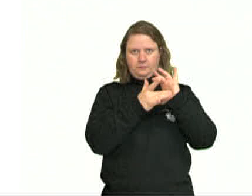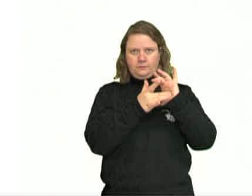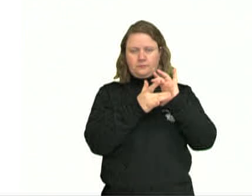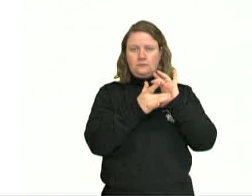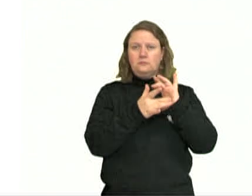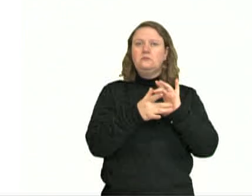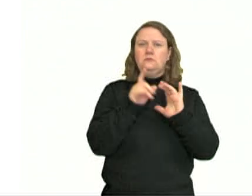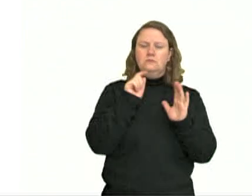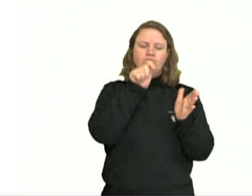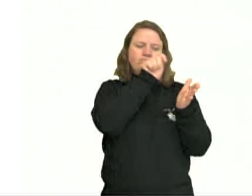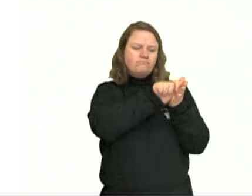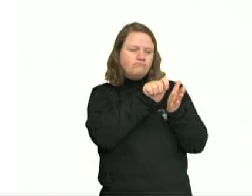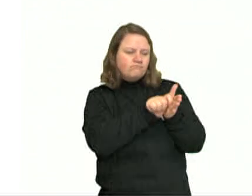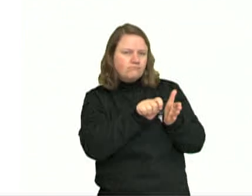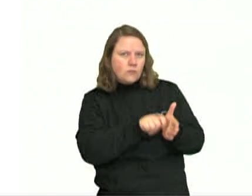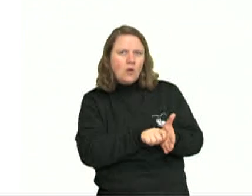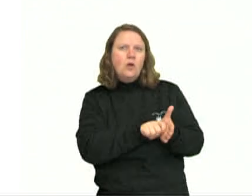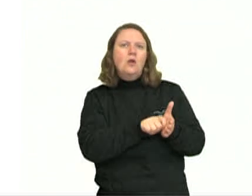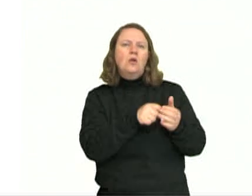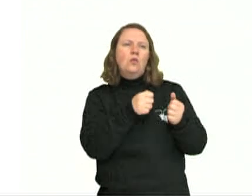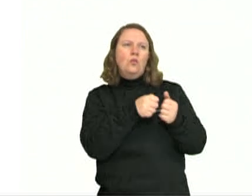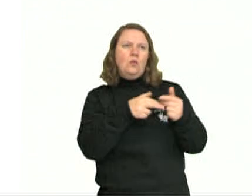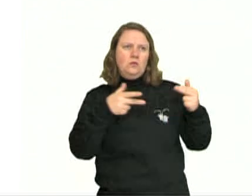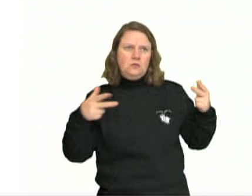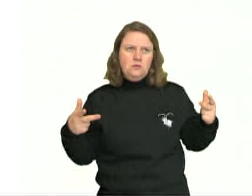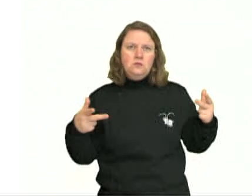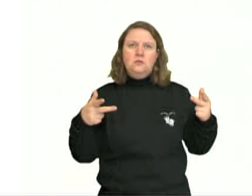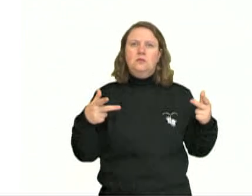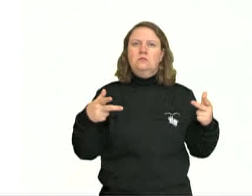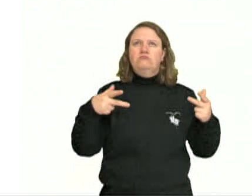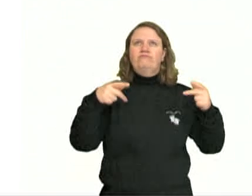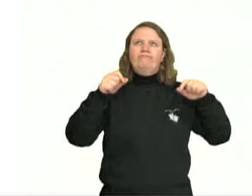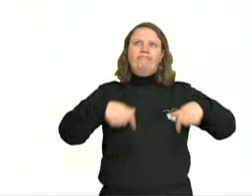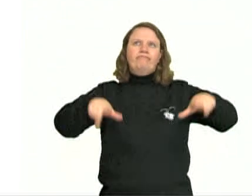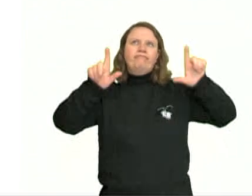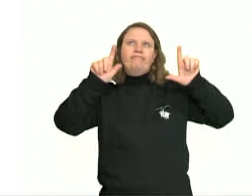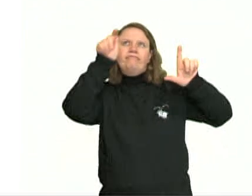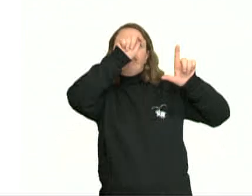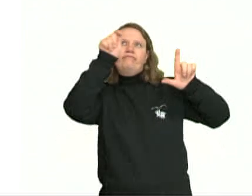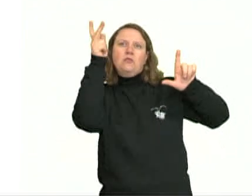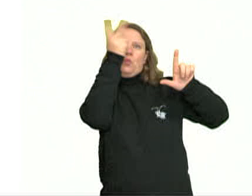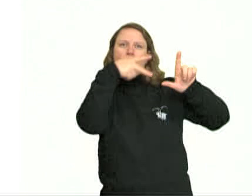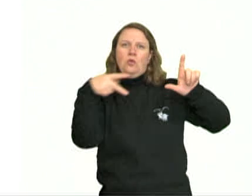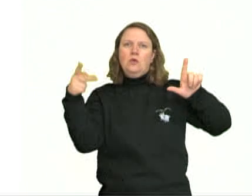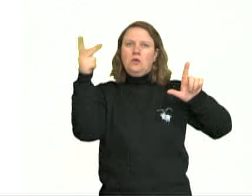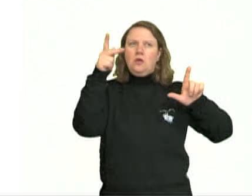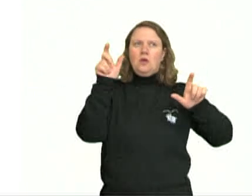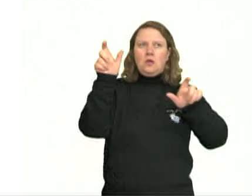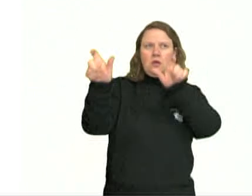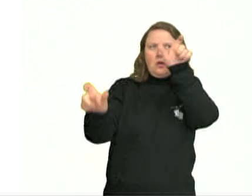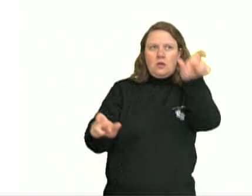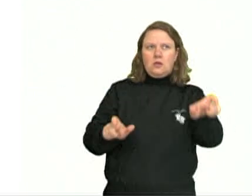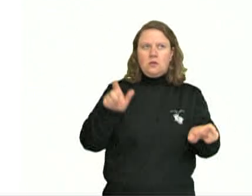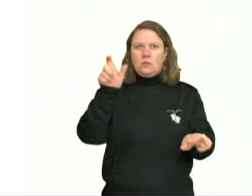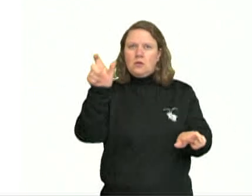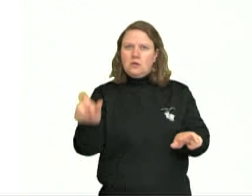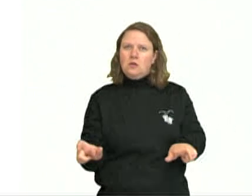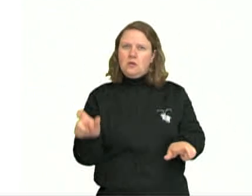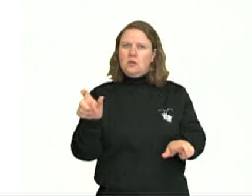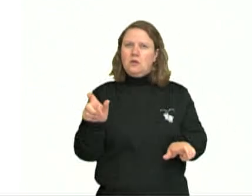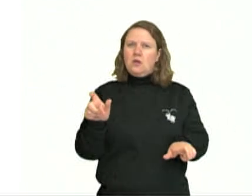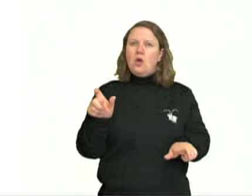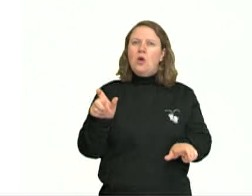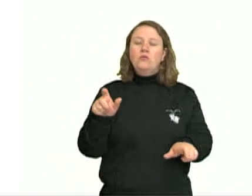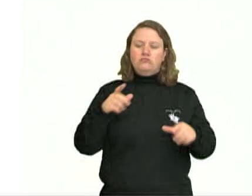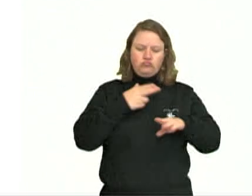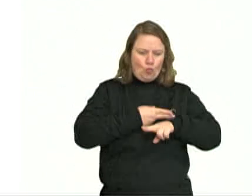os escritos e as esculturas da época, os atletas lutavam nus e com uma mistura de azeite